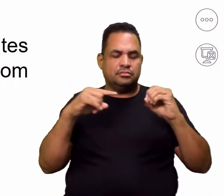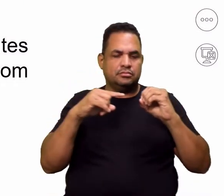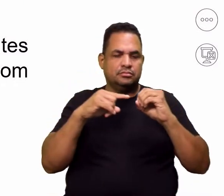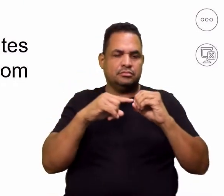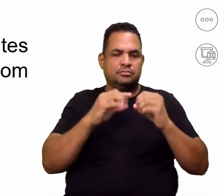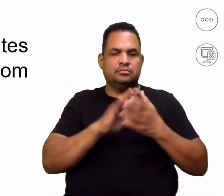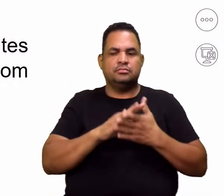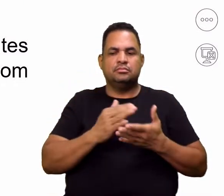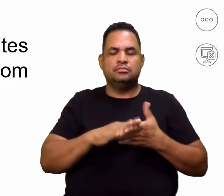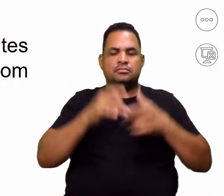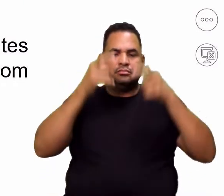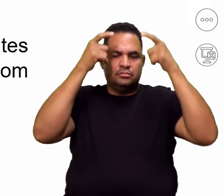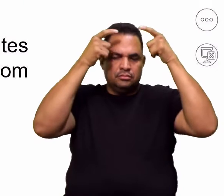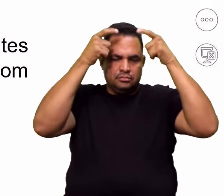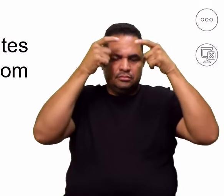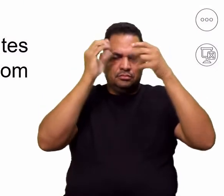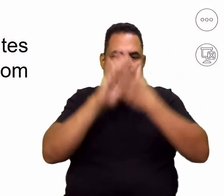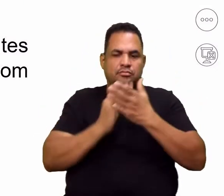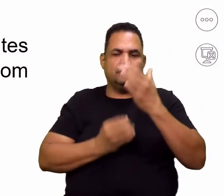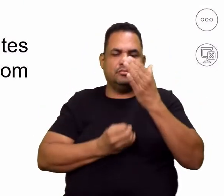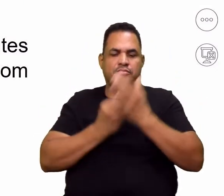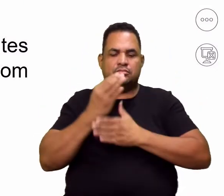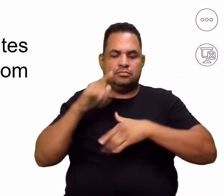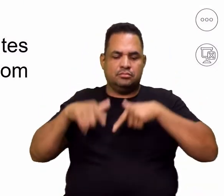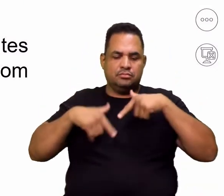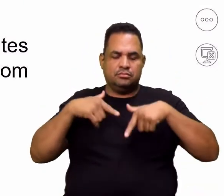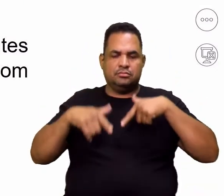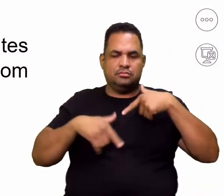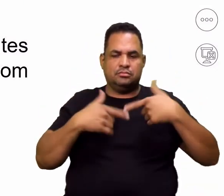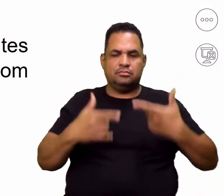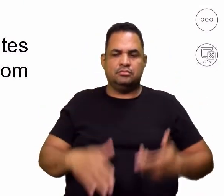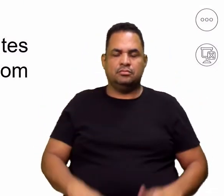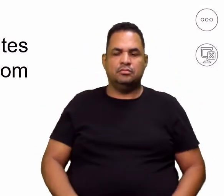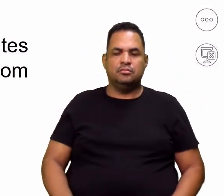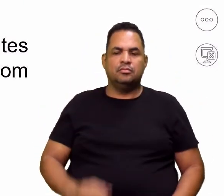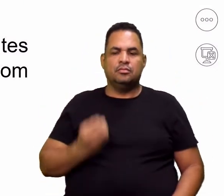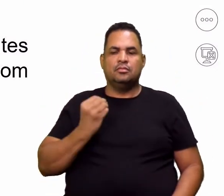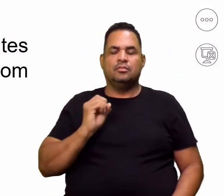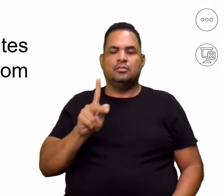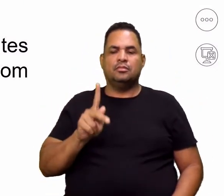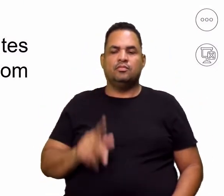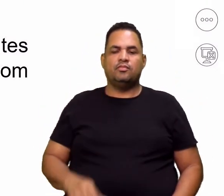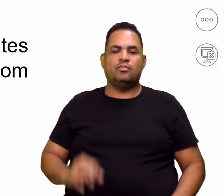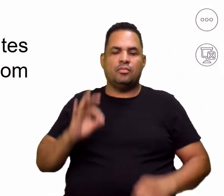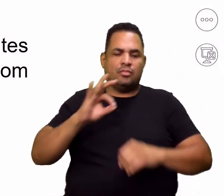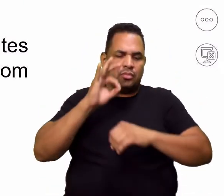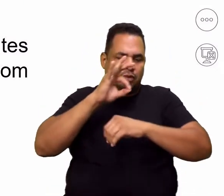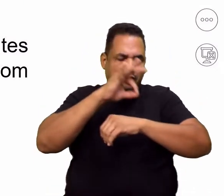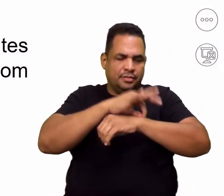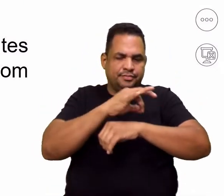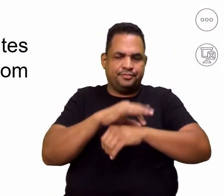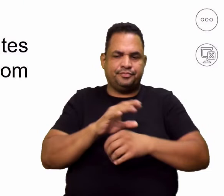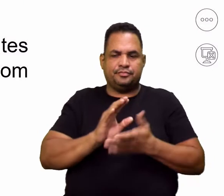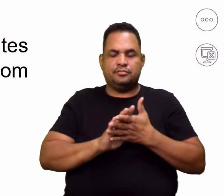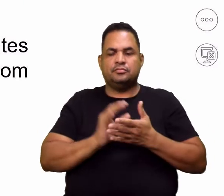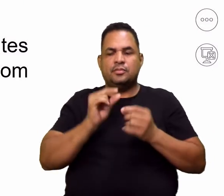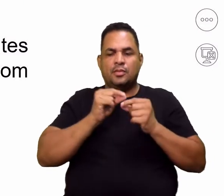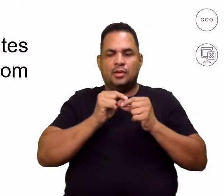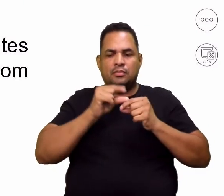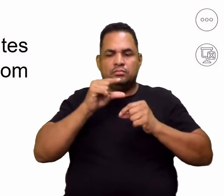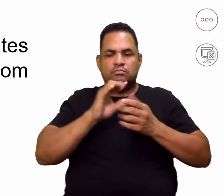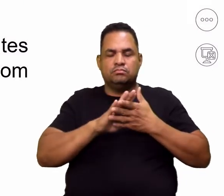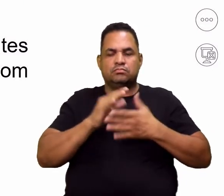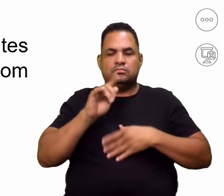a rainha, e vai nascer as operárias, que são heterogaméticas. Ok? Só os zangões que vão ser originados